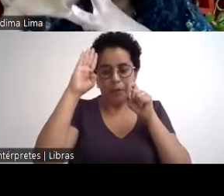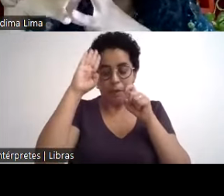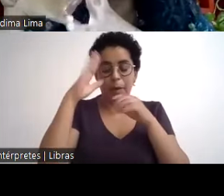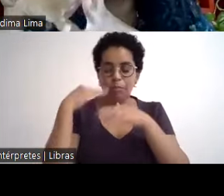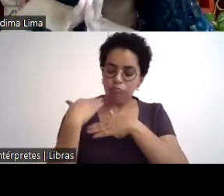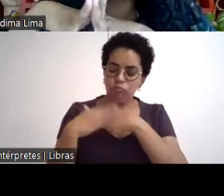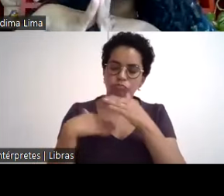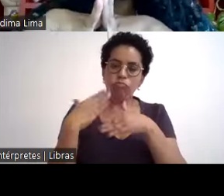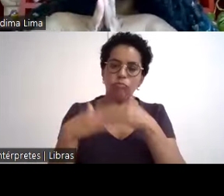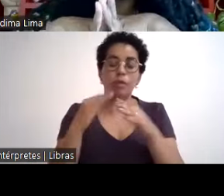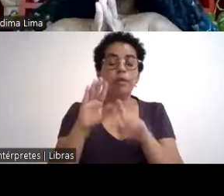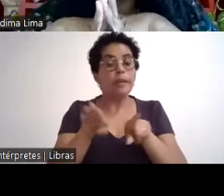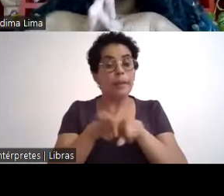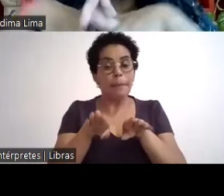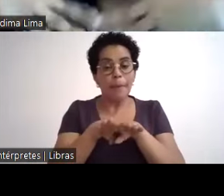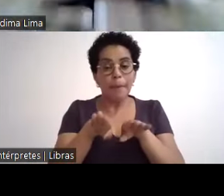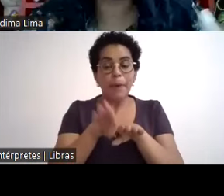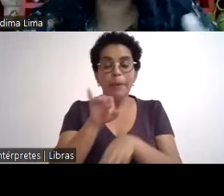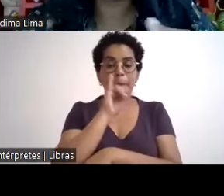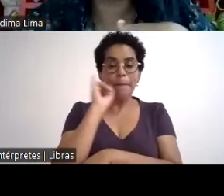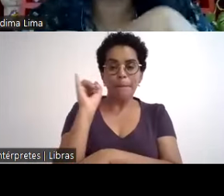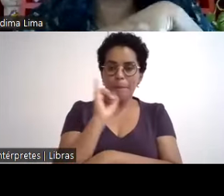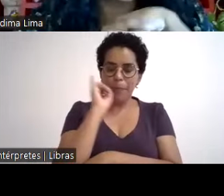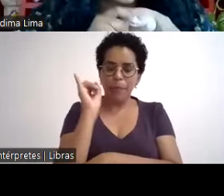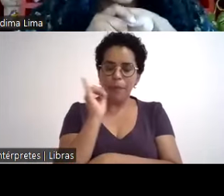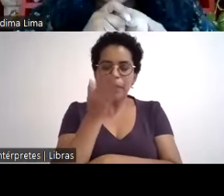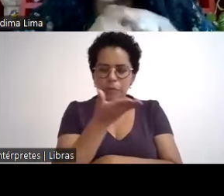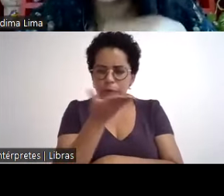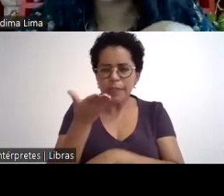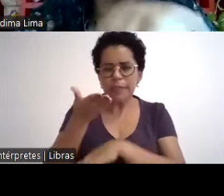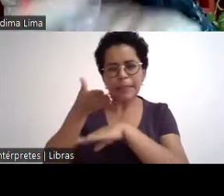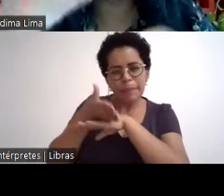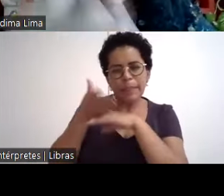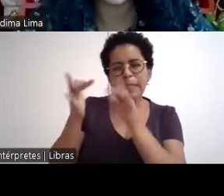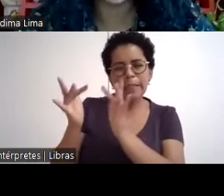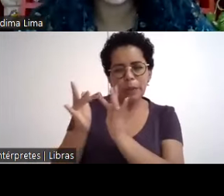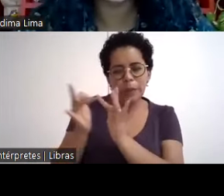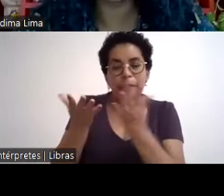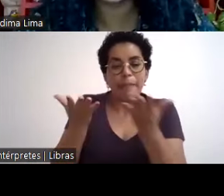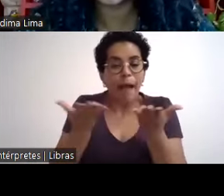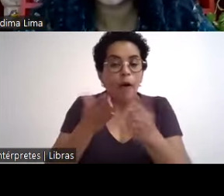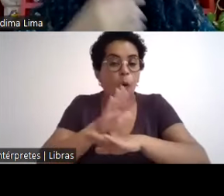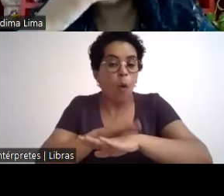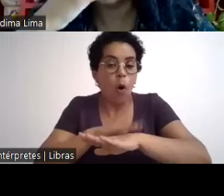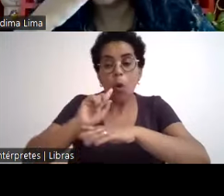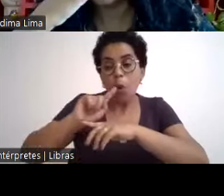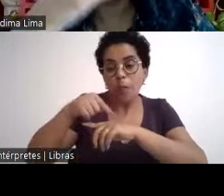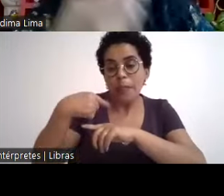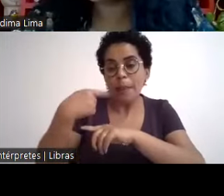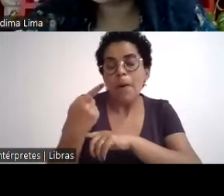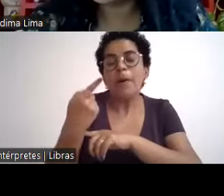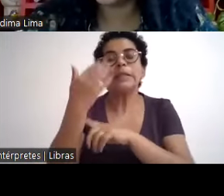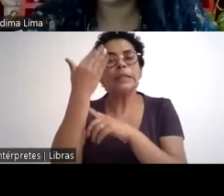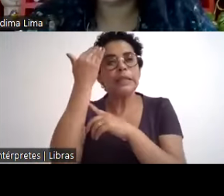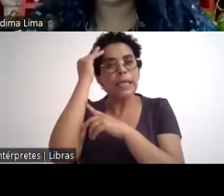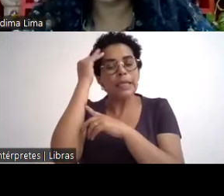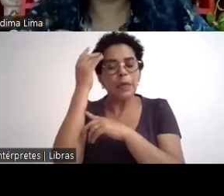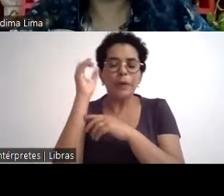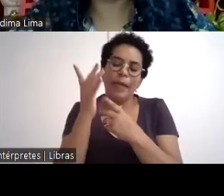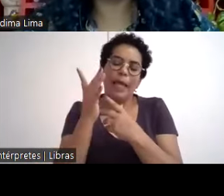Então, é muito importante que, para quem está assistindo, está tendo contato com a gente agora ou posteriormente, entender que não é o